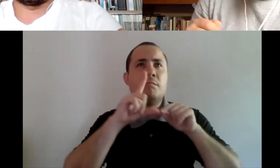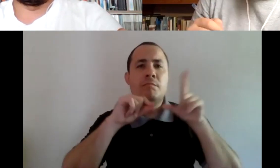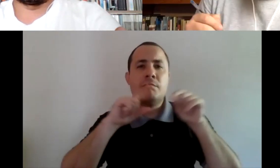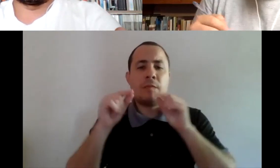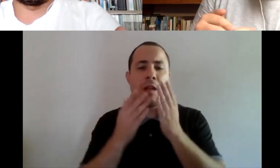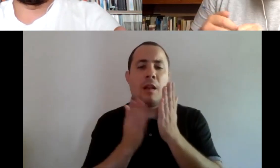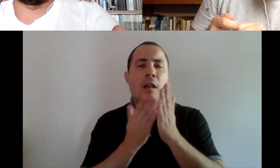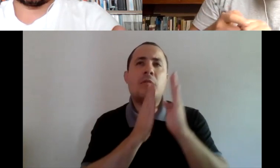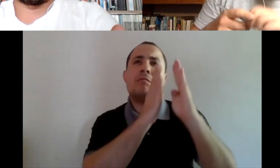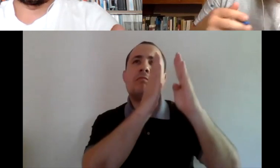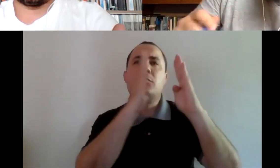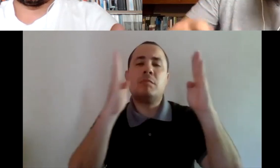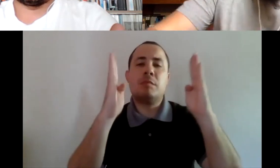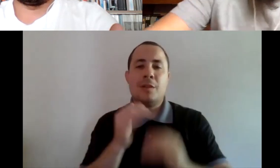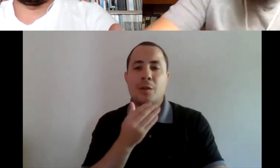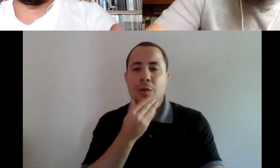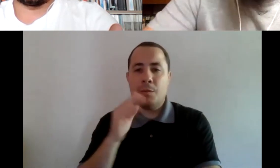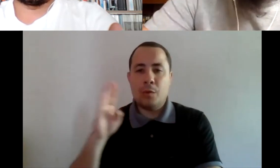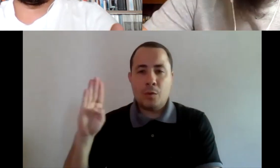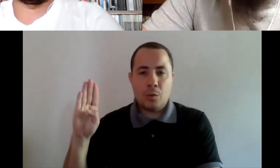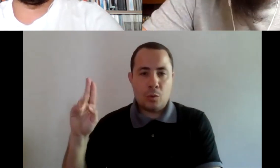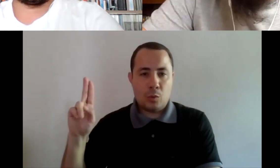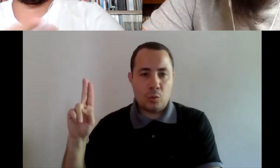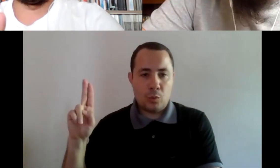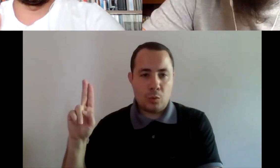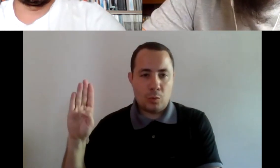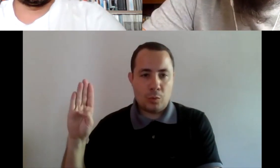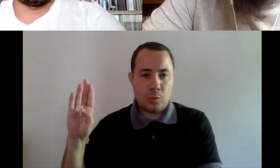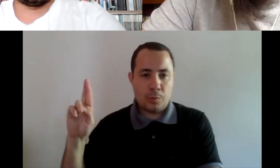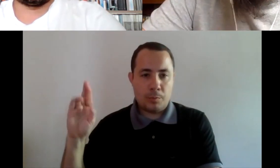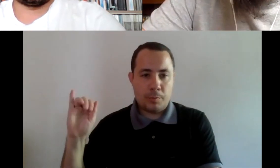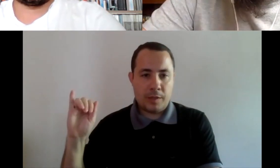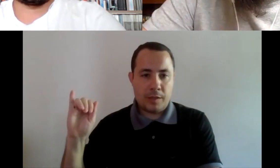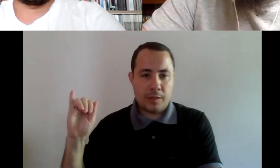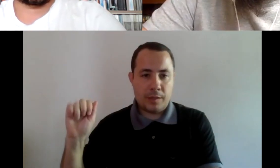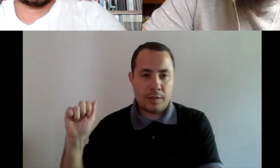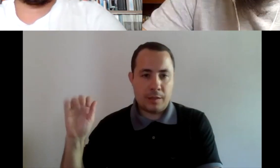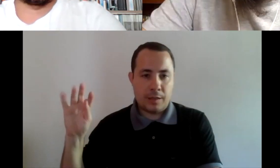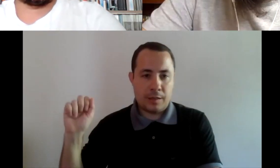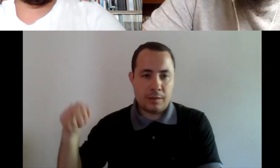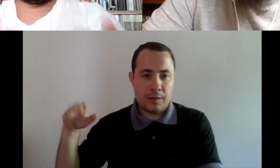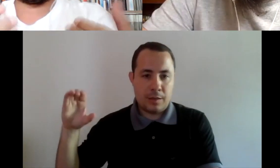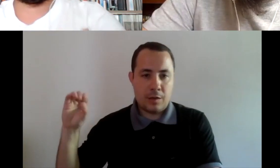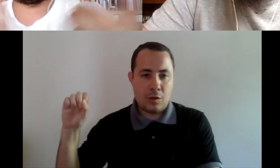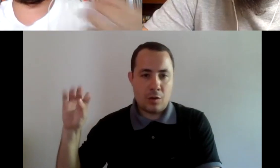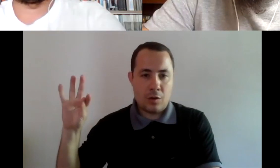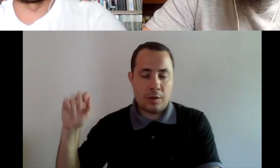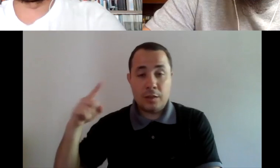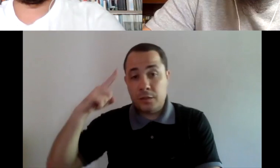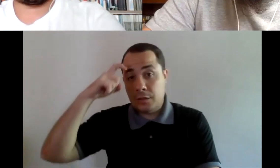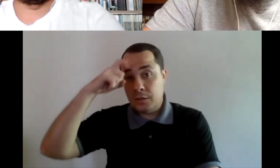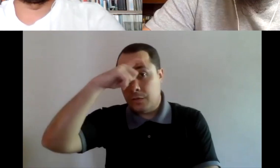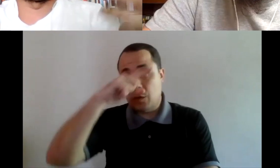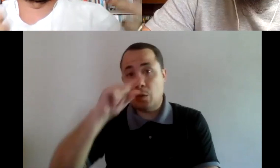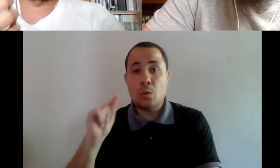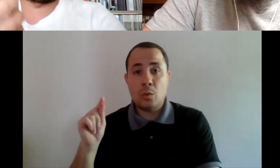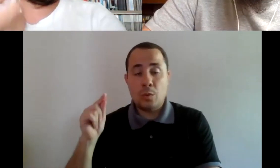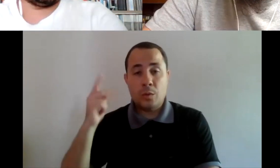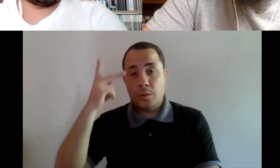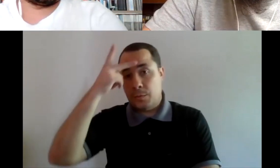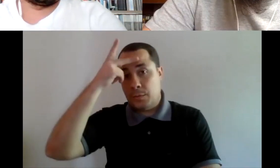colocou aqui uma dificuldade dele, que é uma dificuldade concreta, né? De chegar até a biblioteca,